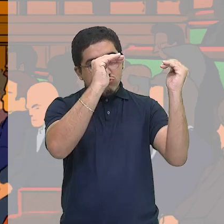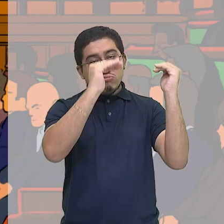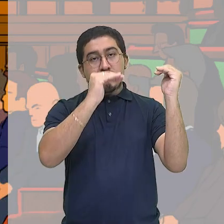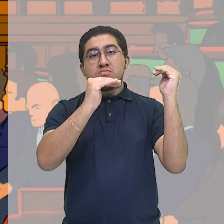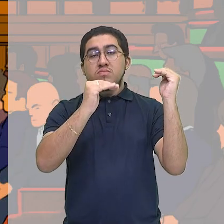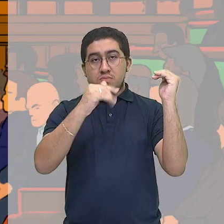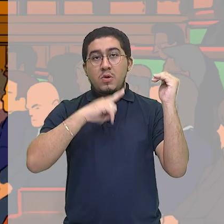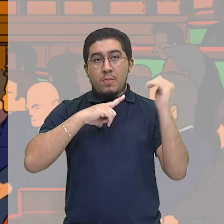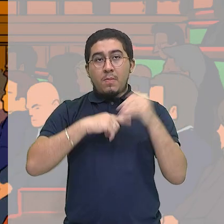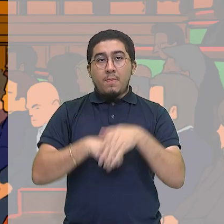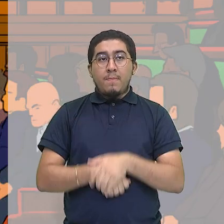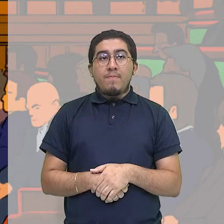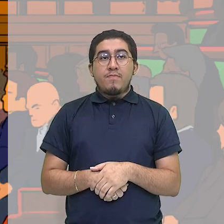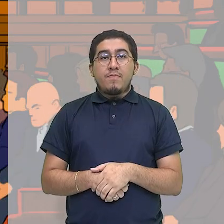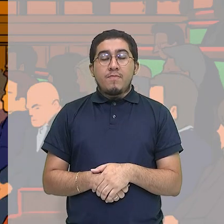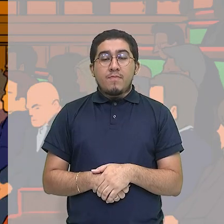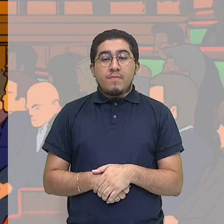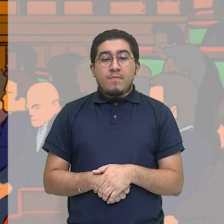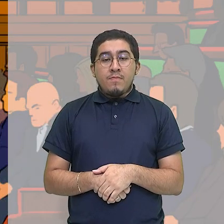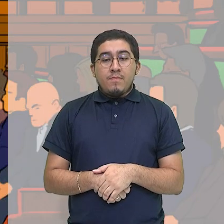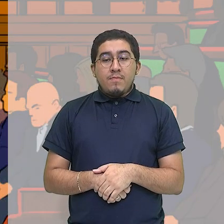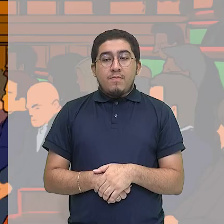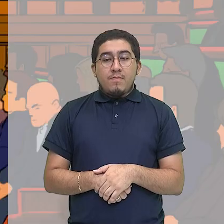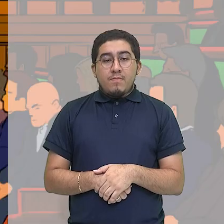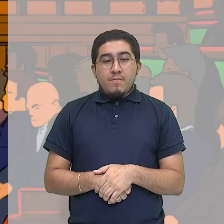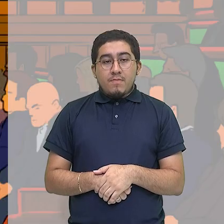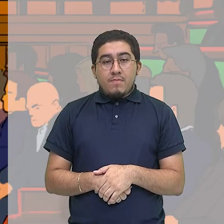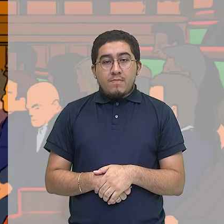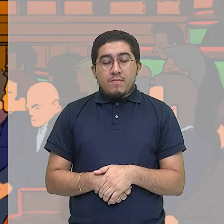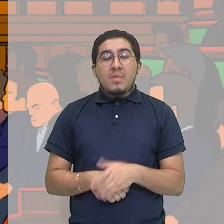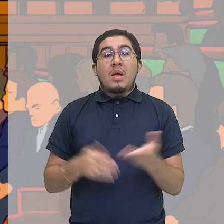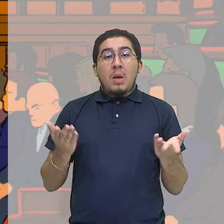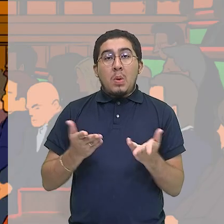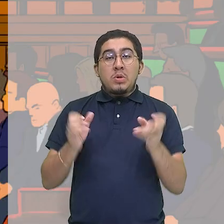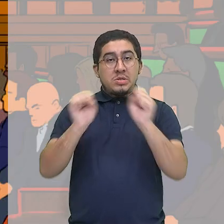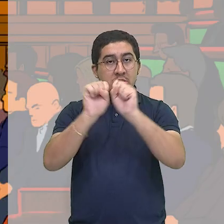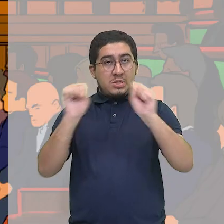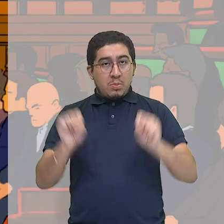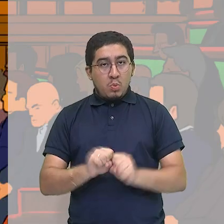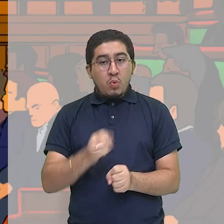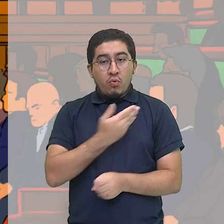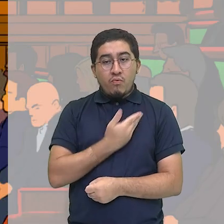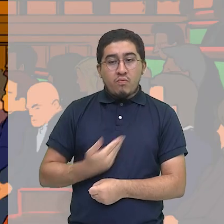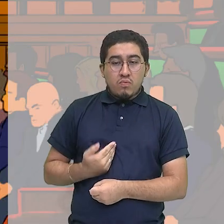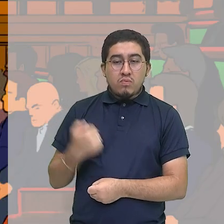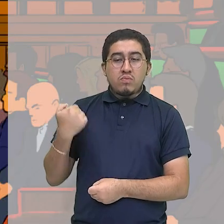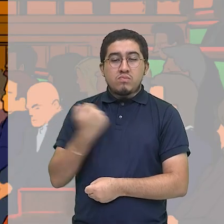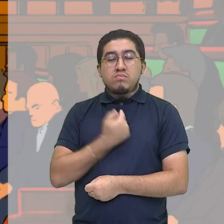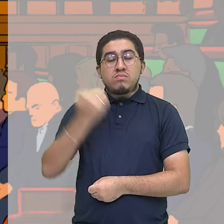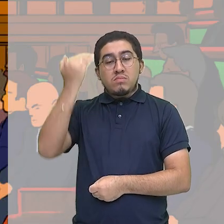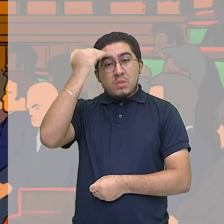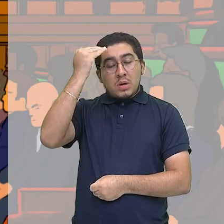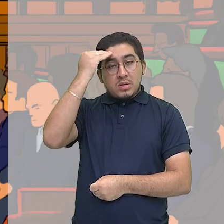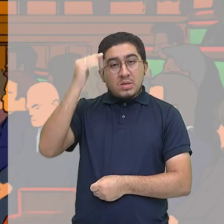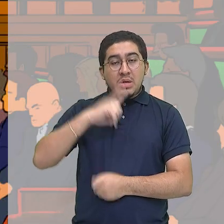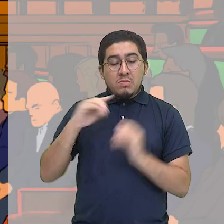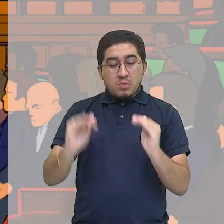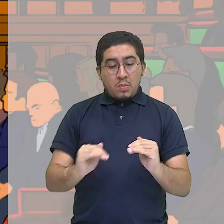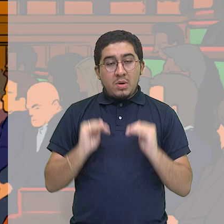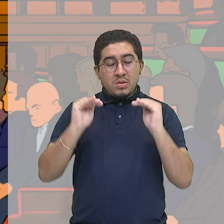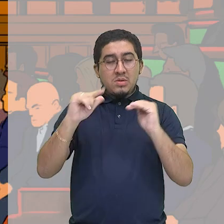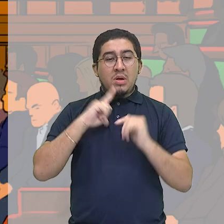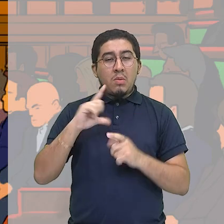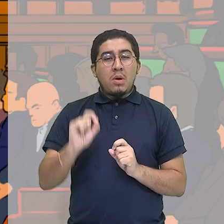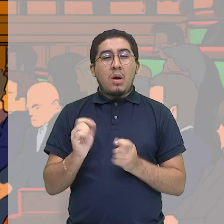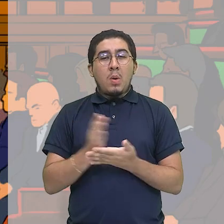agora falando de sistemas de governo, porque já entendemos que eles têm que ser soberanos. Nós temos